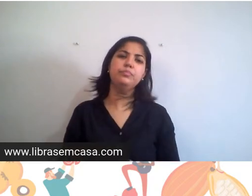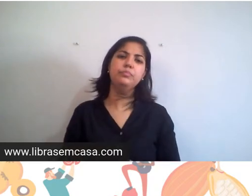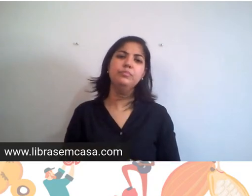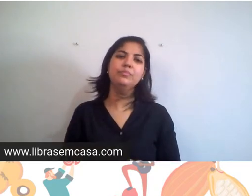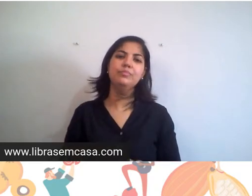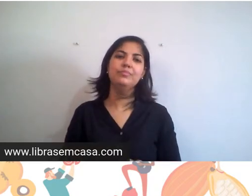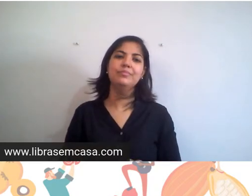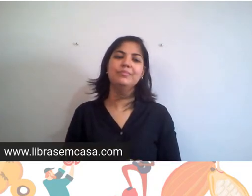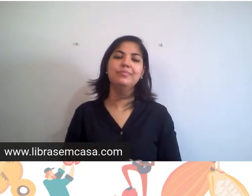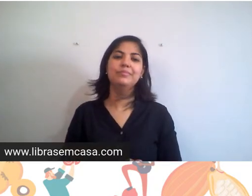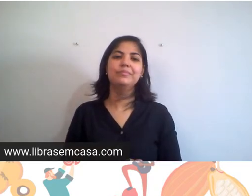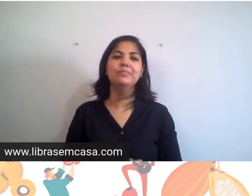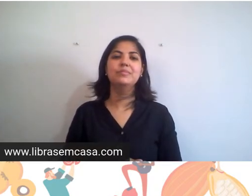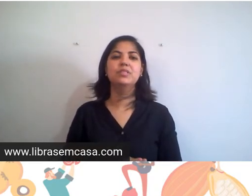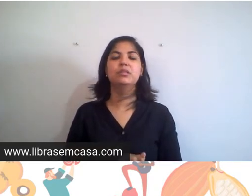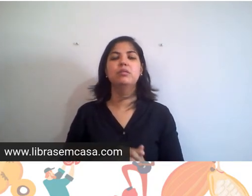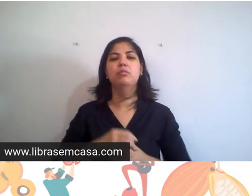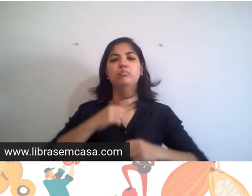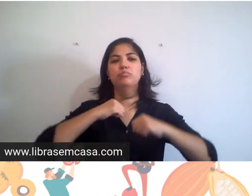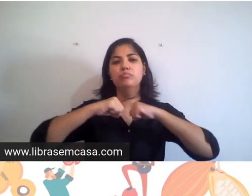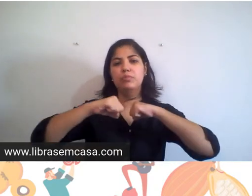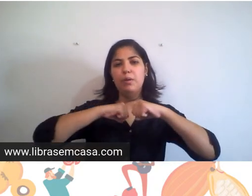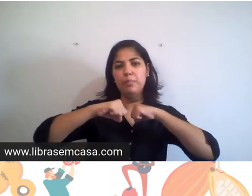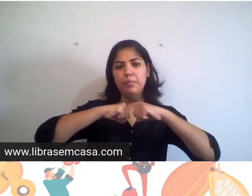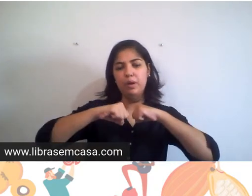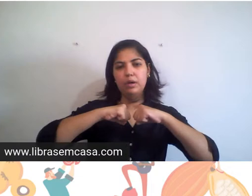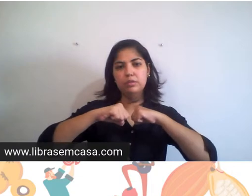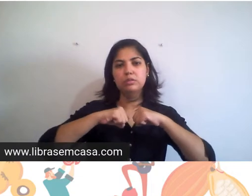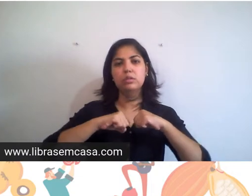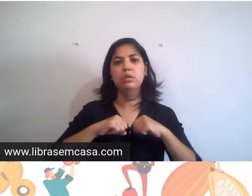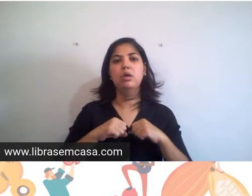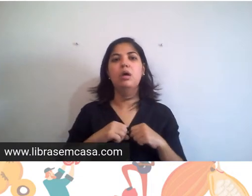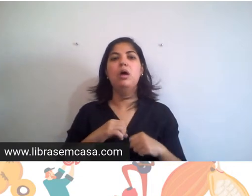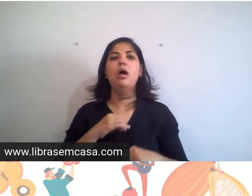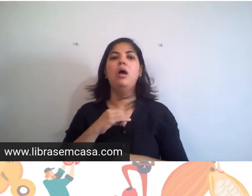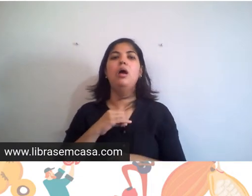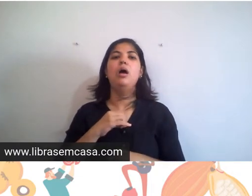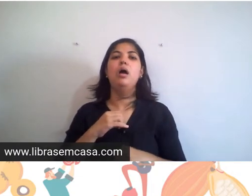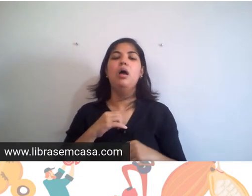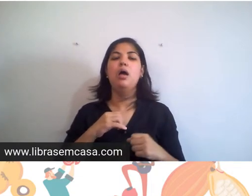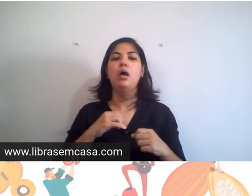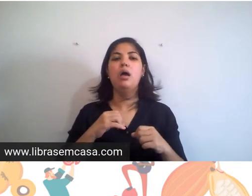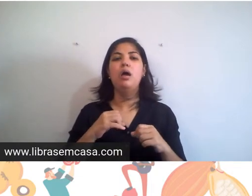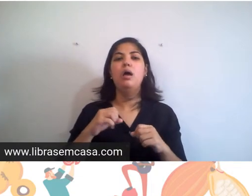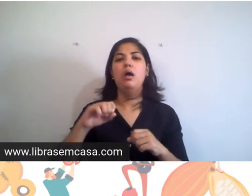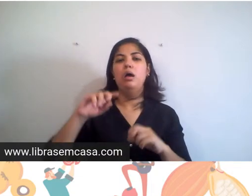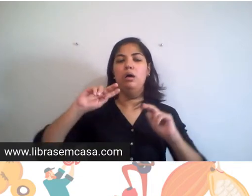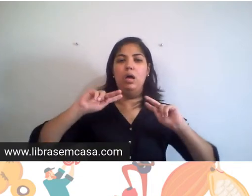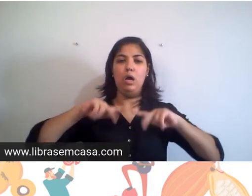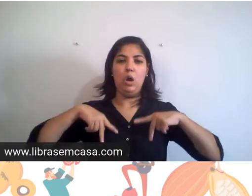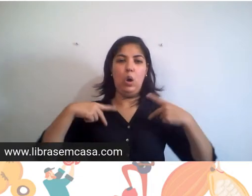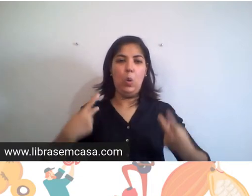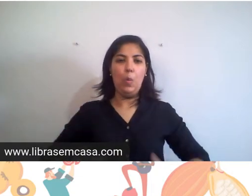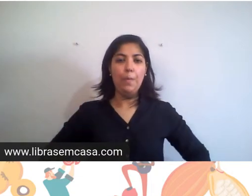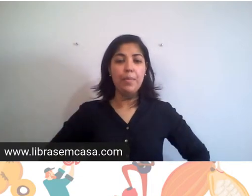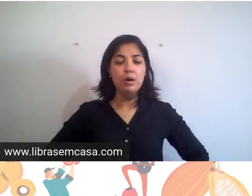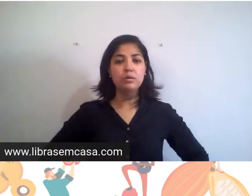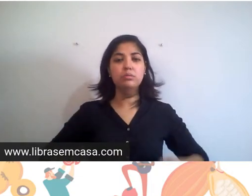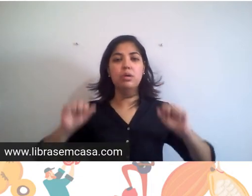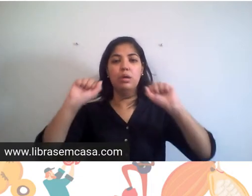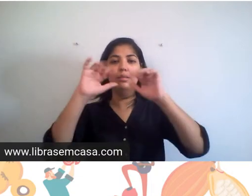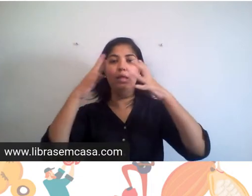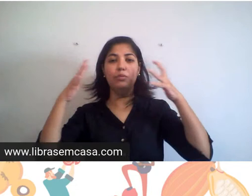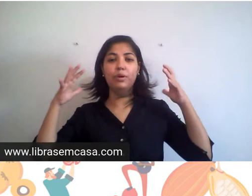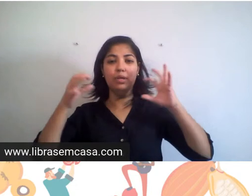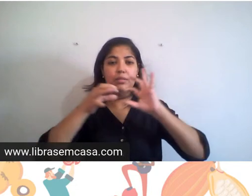Incitados aí por esse debate. A desconexão da espécie humana com a natureza nos tem levado a ignorar os sinais cada vez mais evidentes